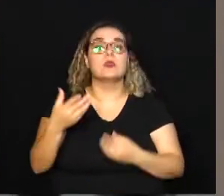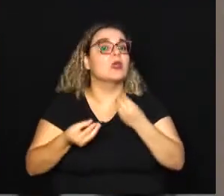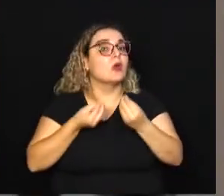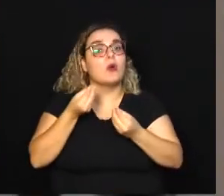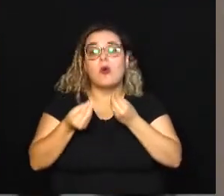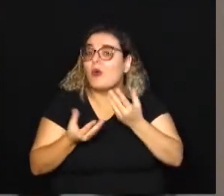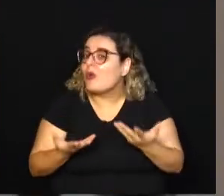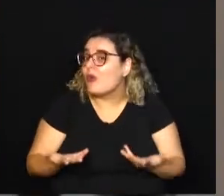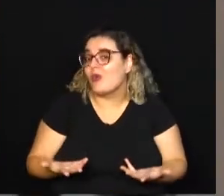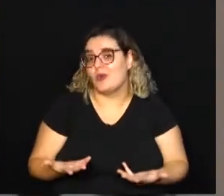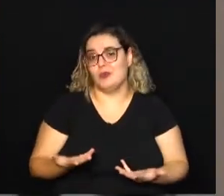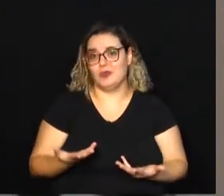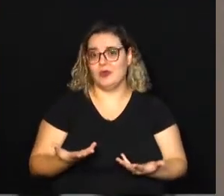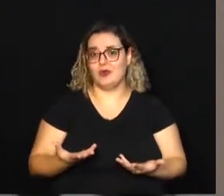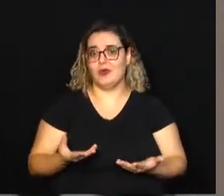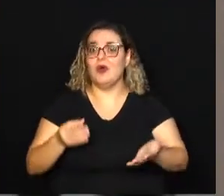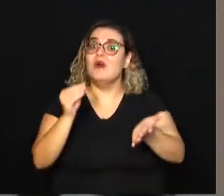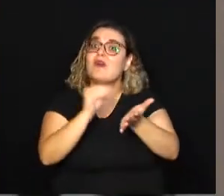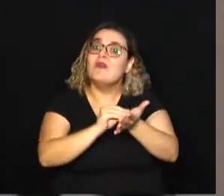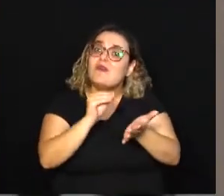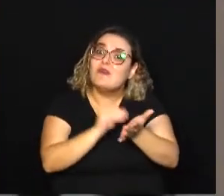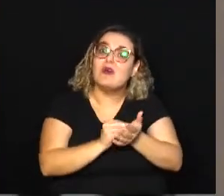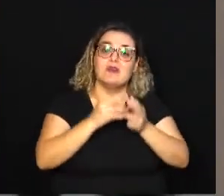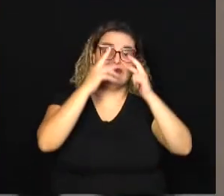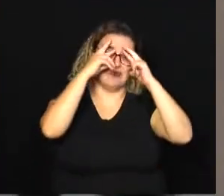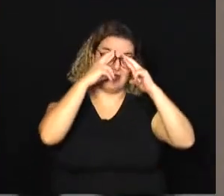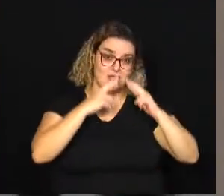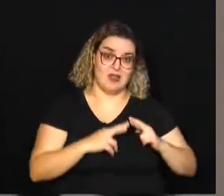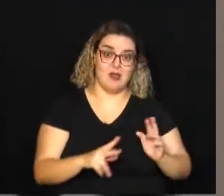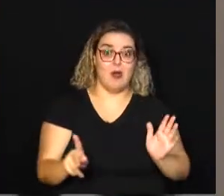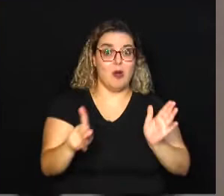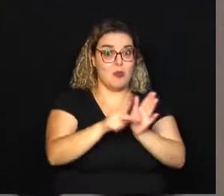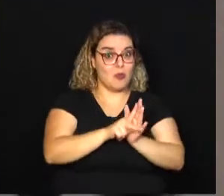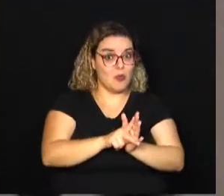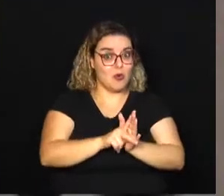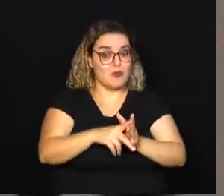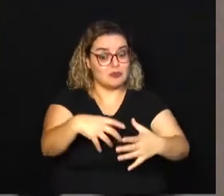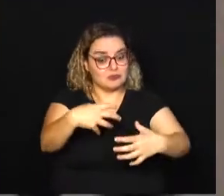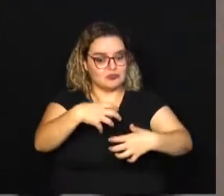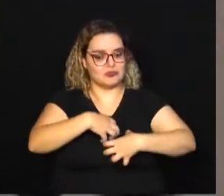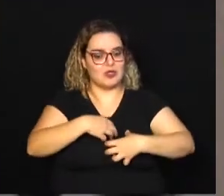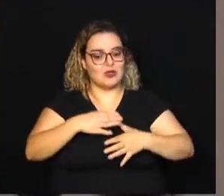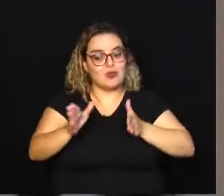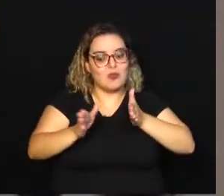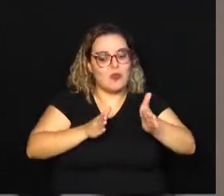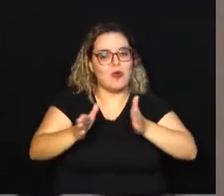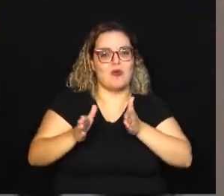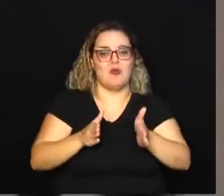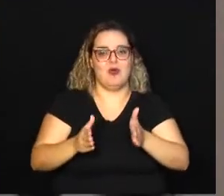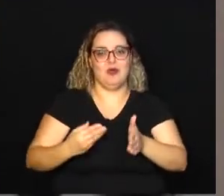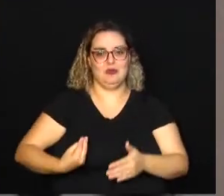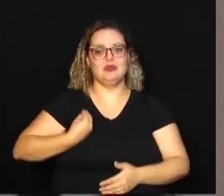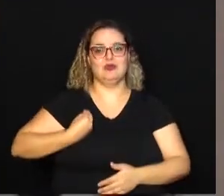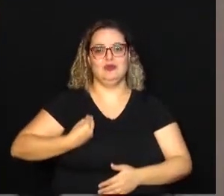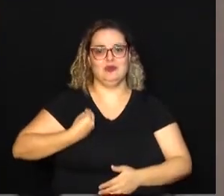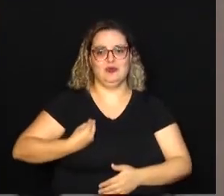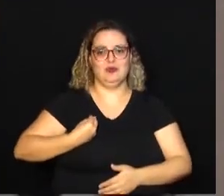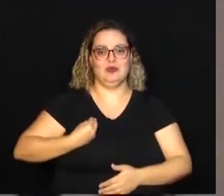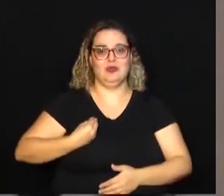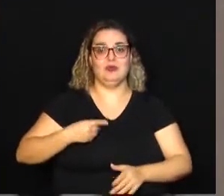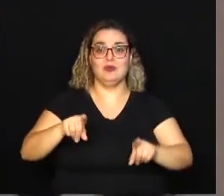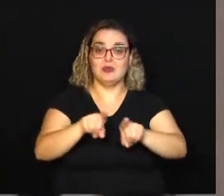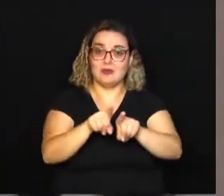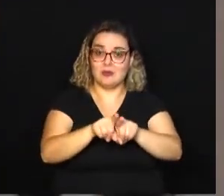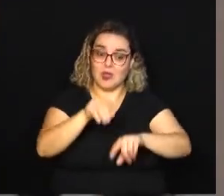nada, desrespeita, inclusive, a própria condição dos professores de ensinar e